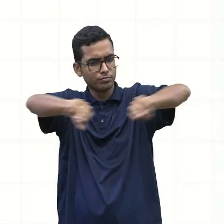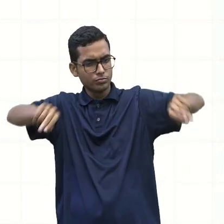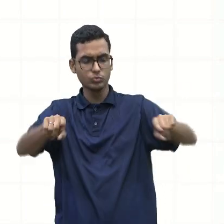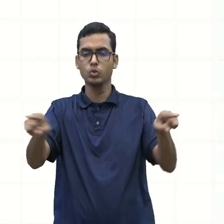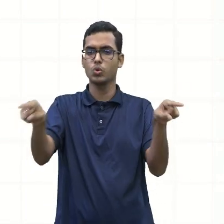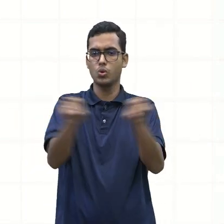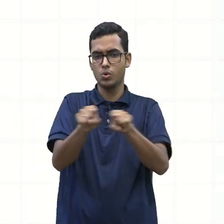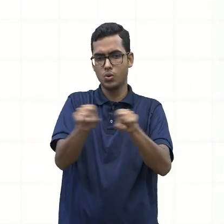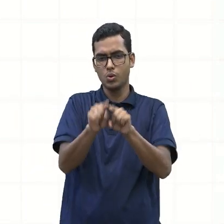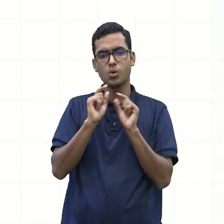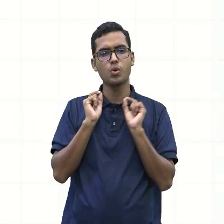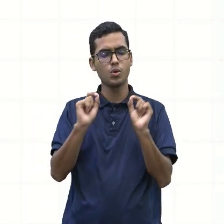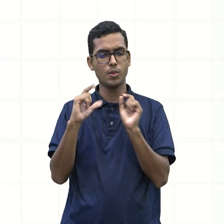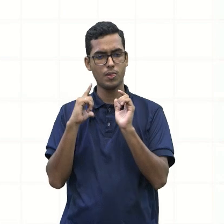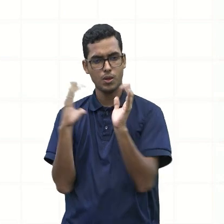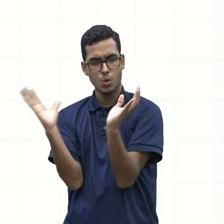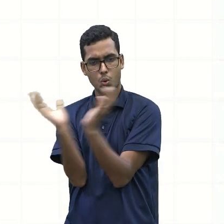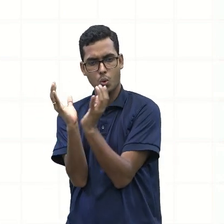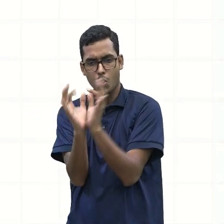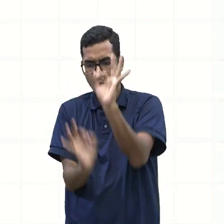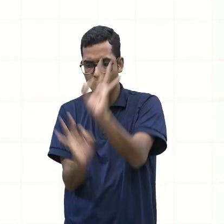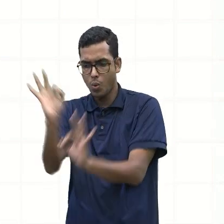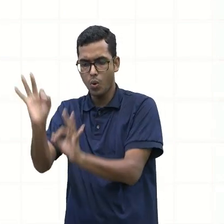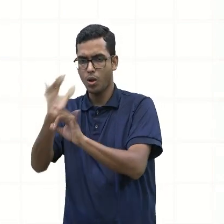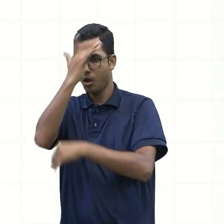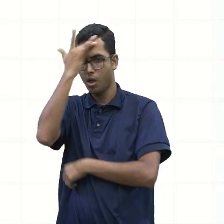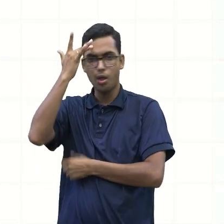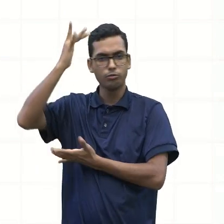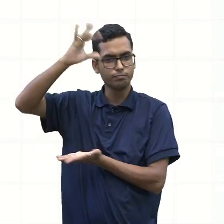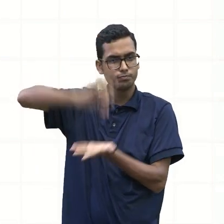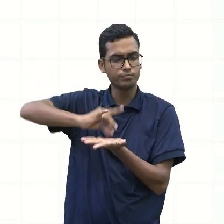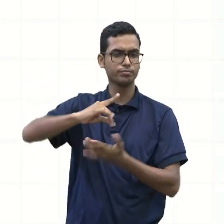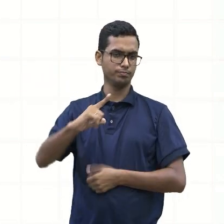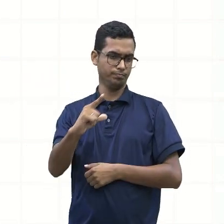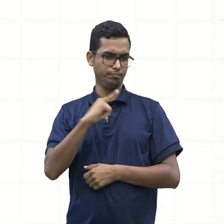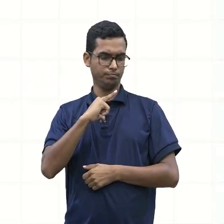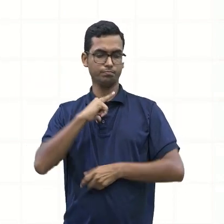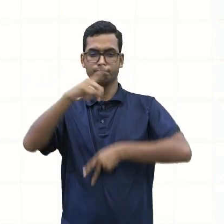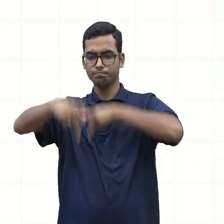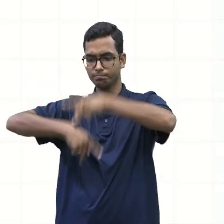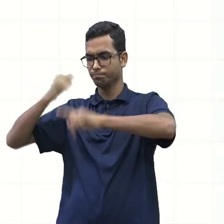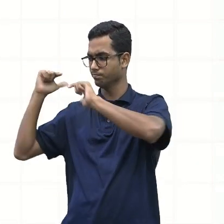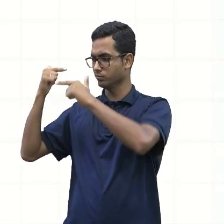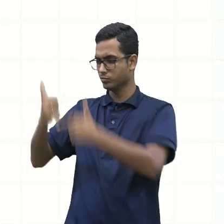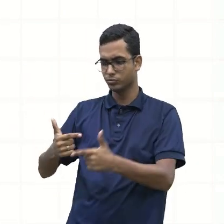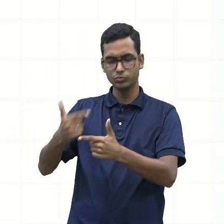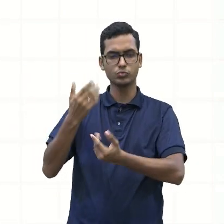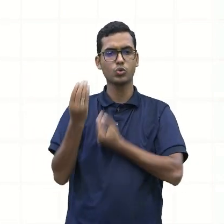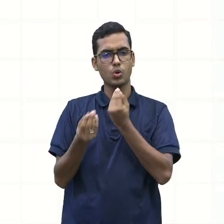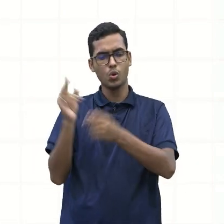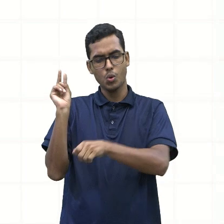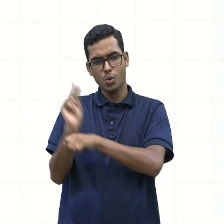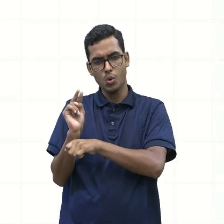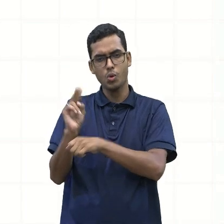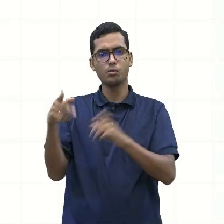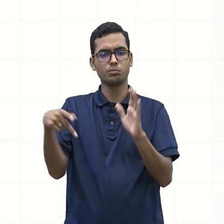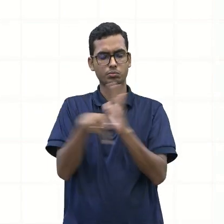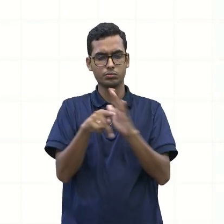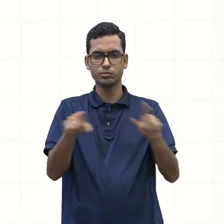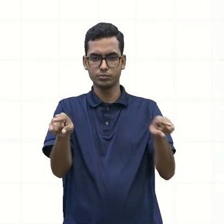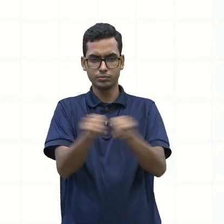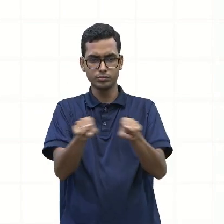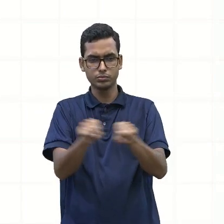havia ali um grupo organizado. Esses povos tradicionais domesticavam, né, e